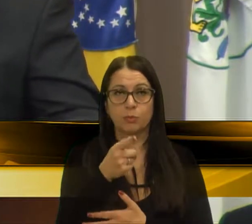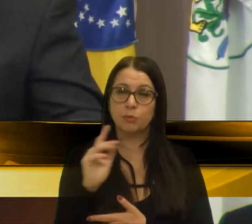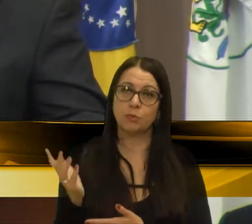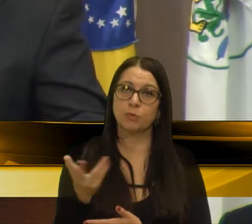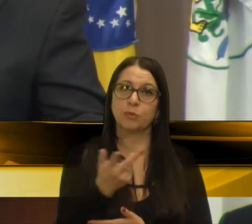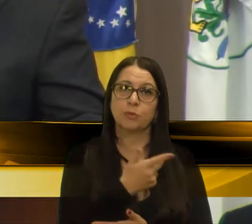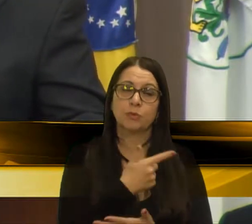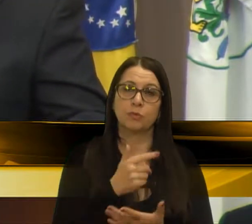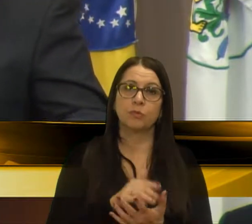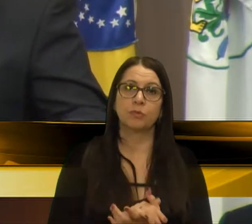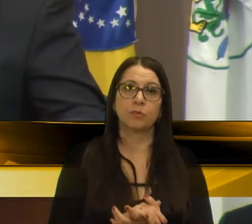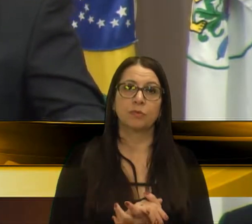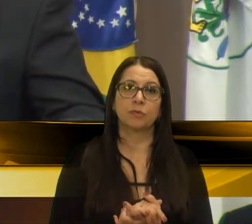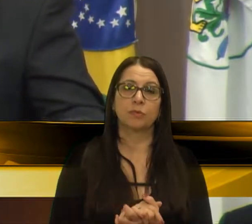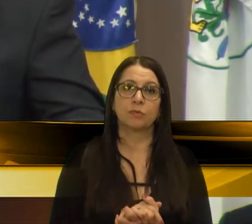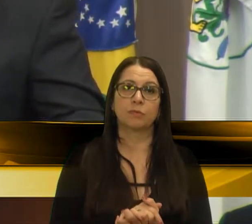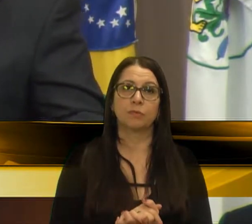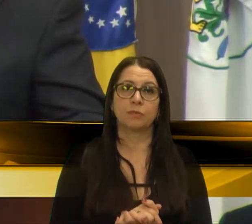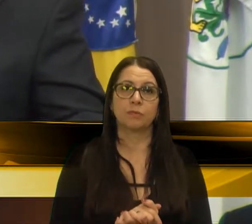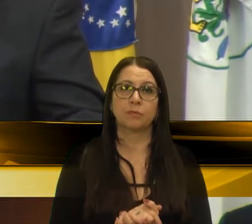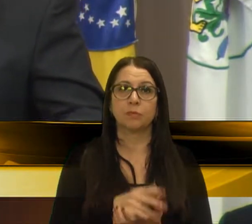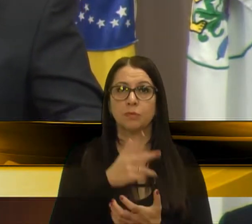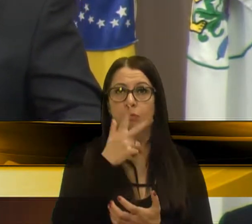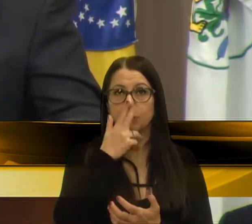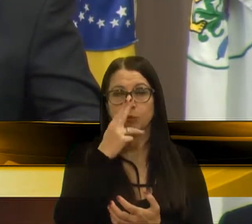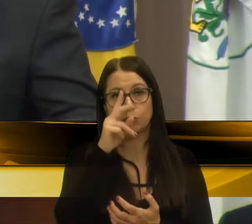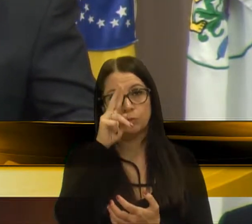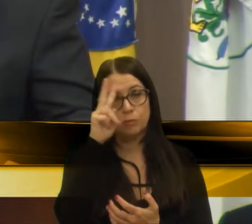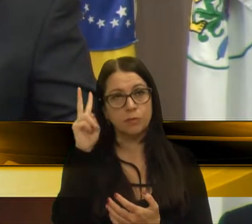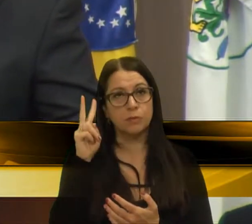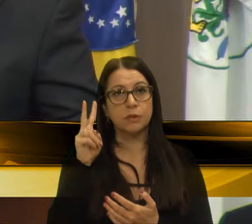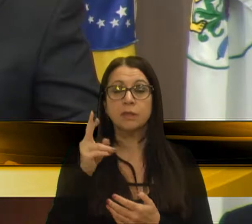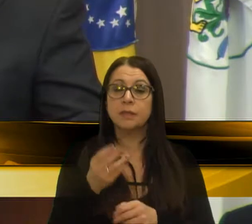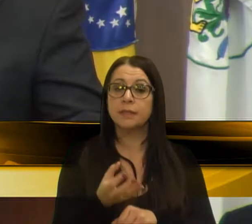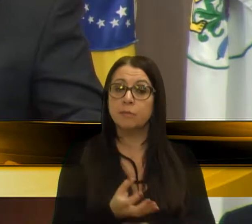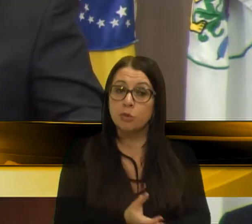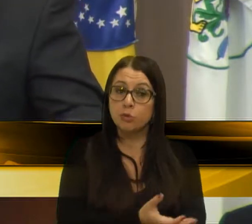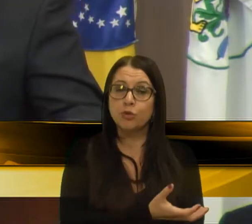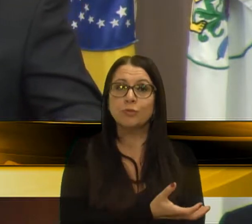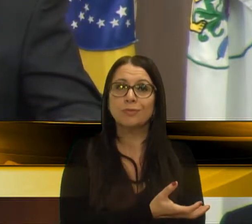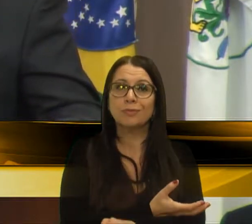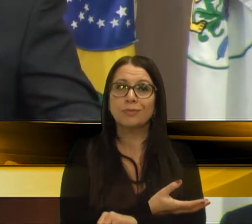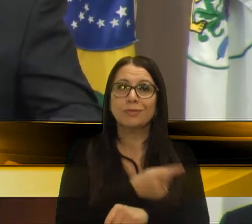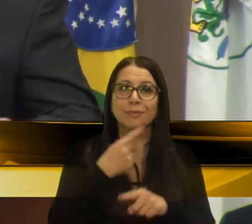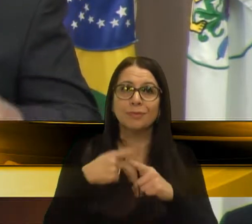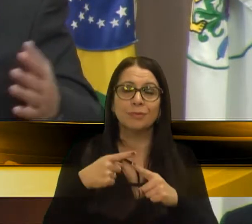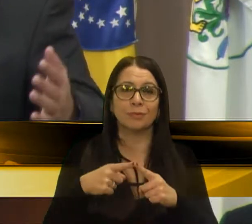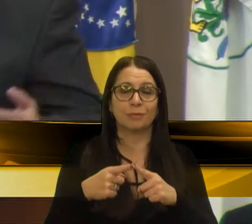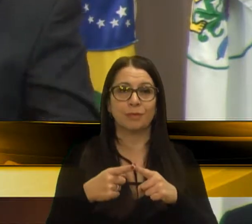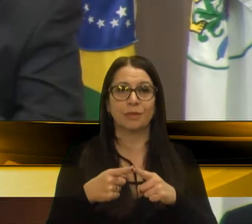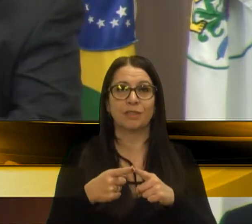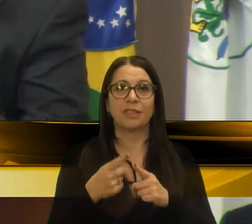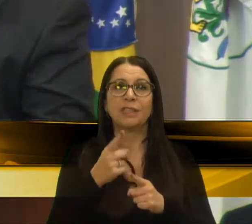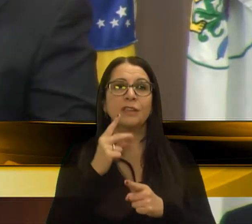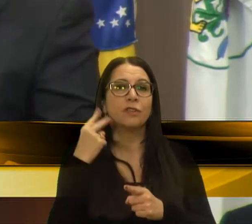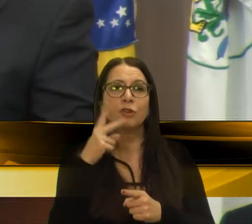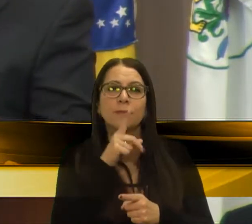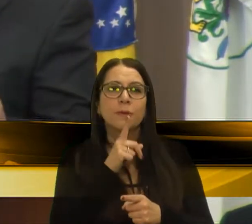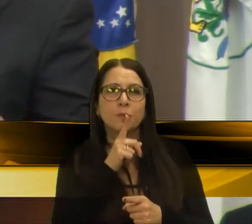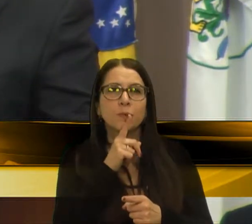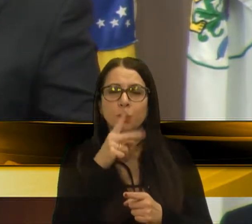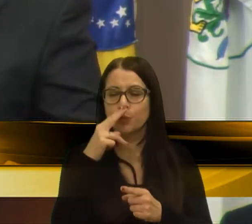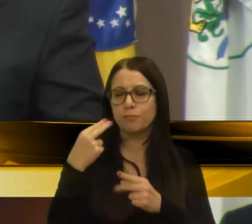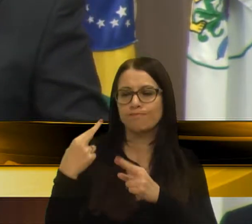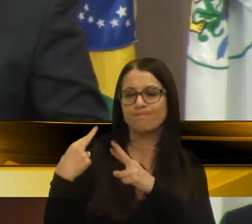todos, no fundo, como o ex aqui, se emociona, né? Porque quando o vereador Meneguzzi fala que é uma relação